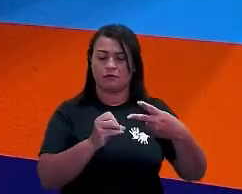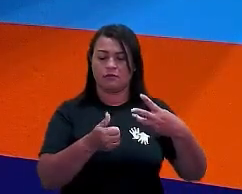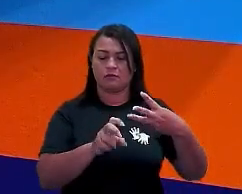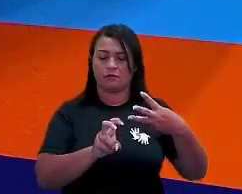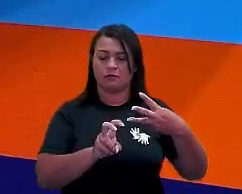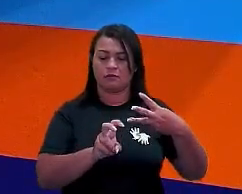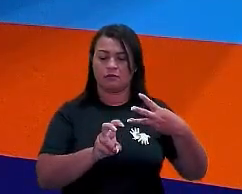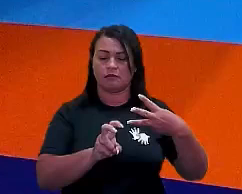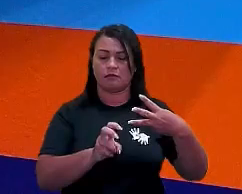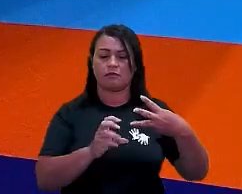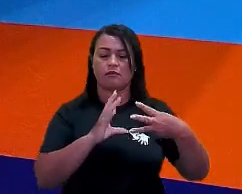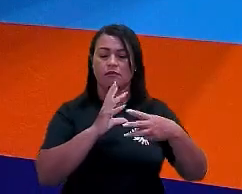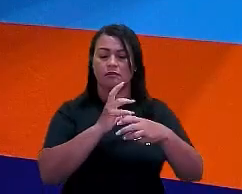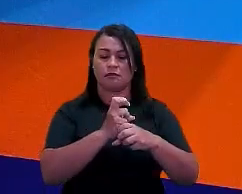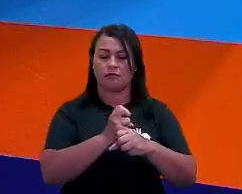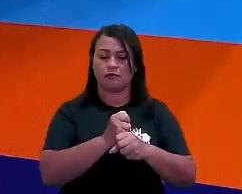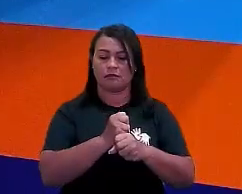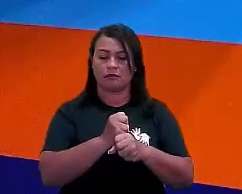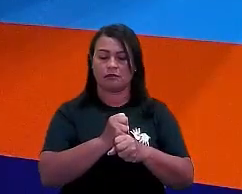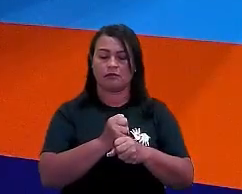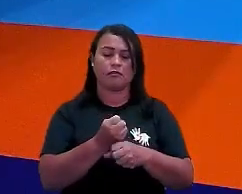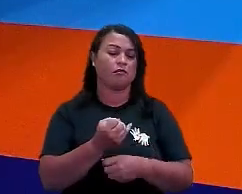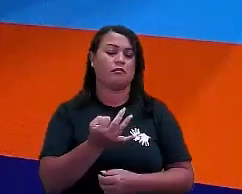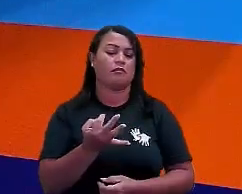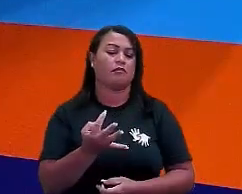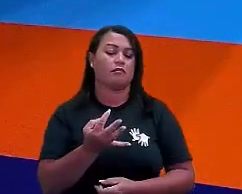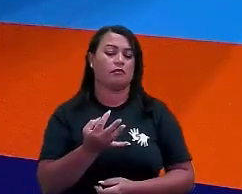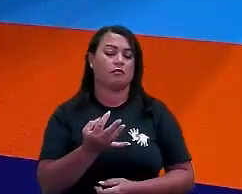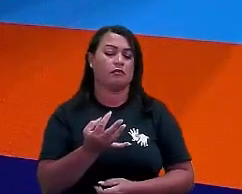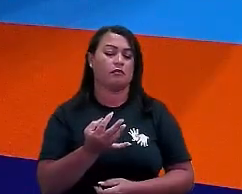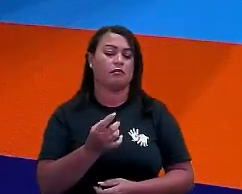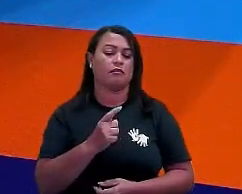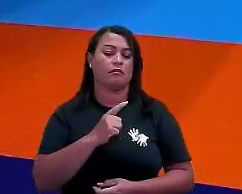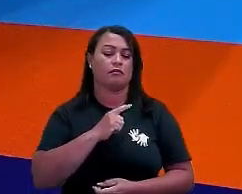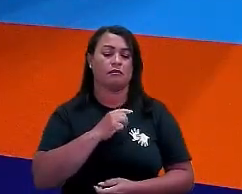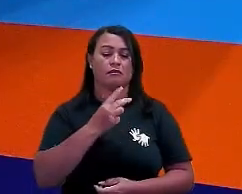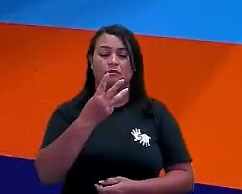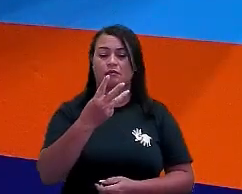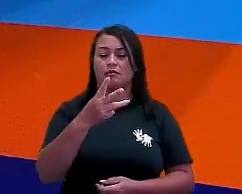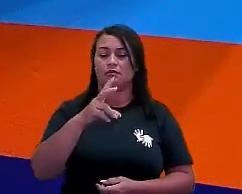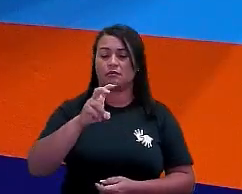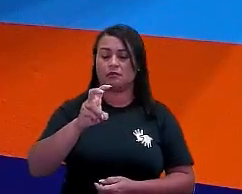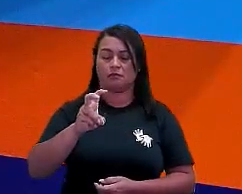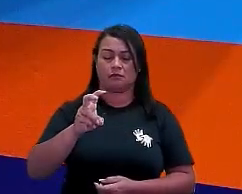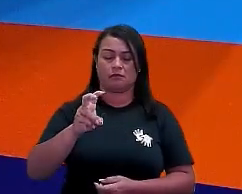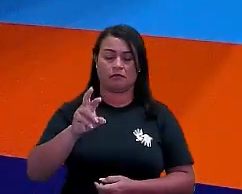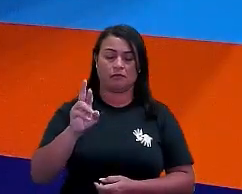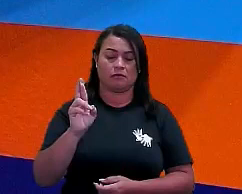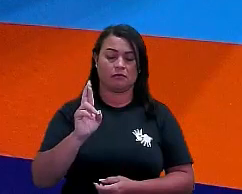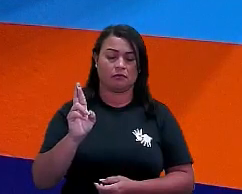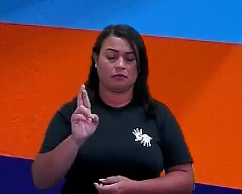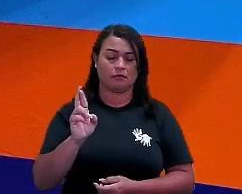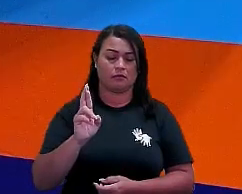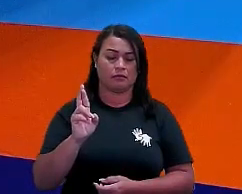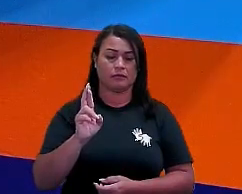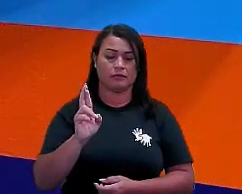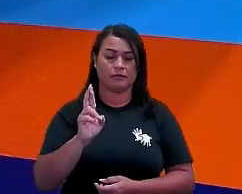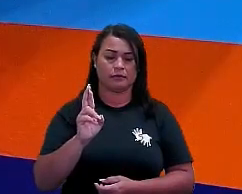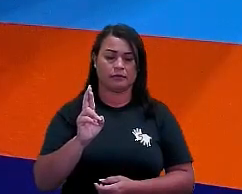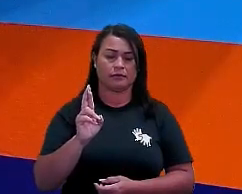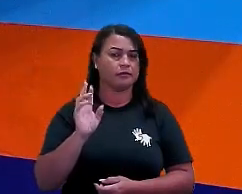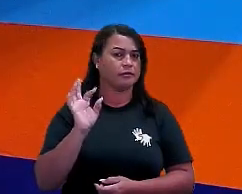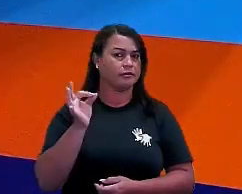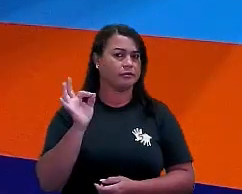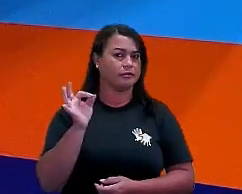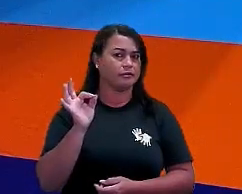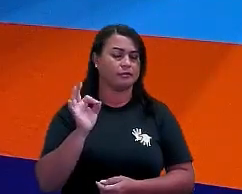5. Quanto é que é lá na nossa continha de adição? Deu R$35. Tá